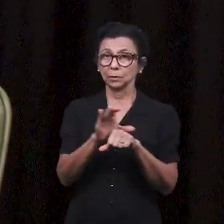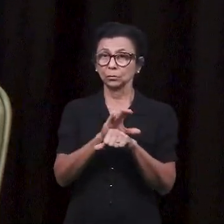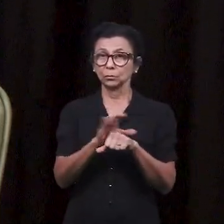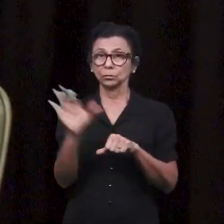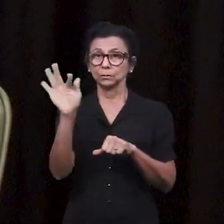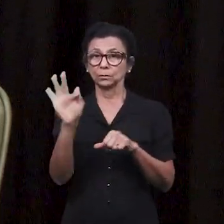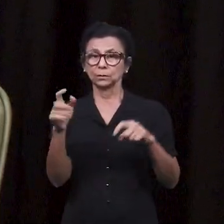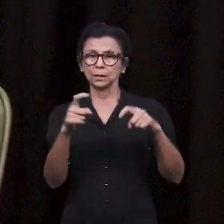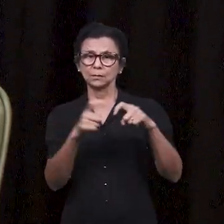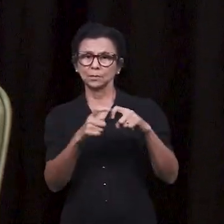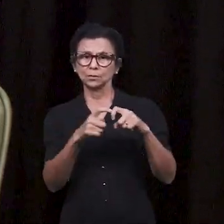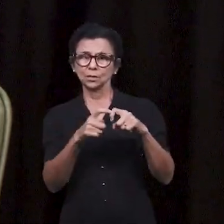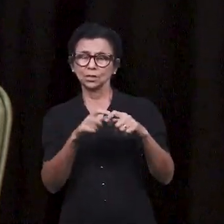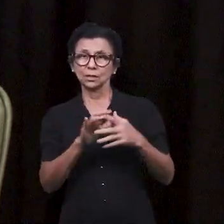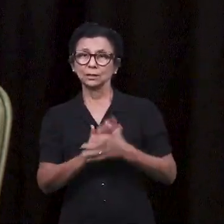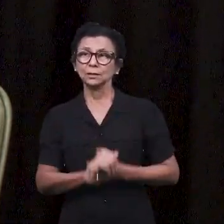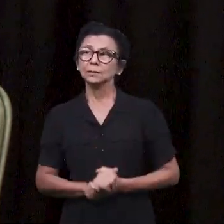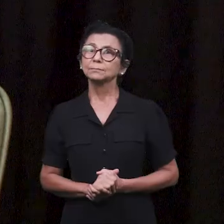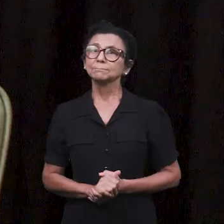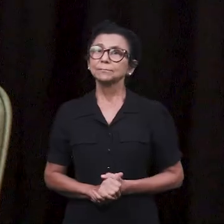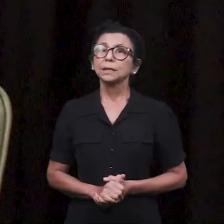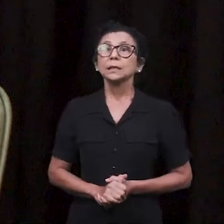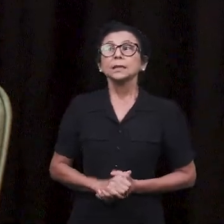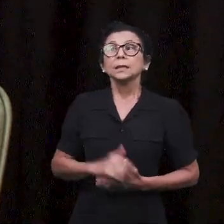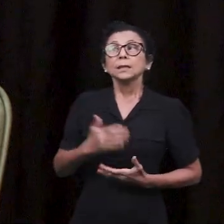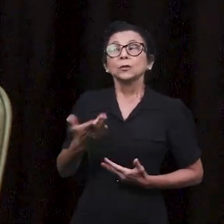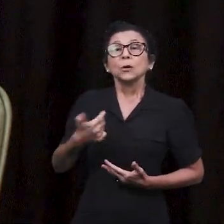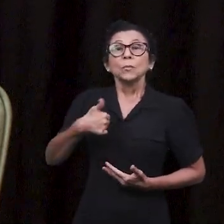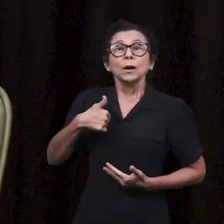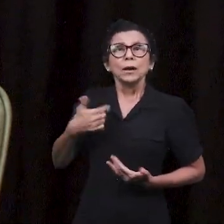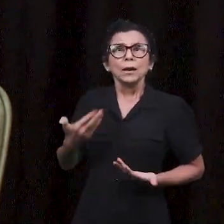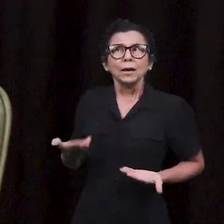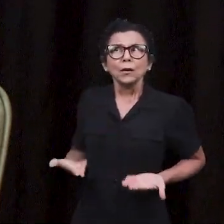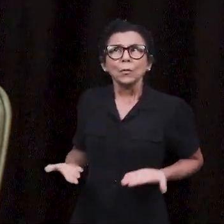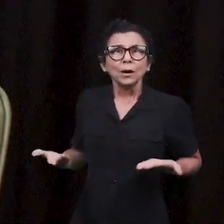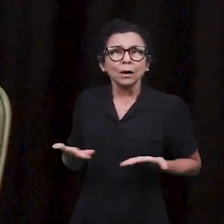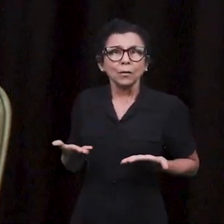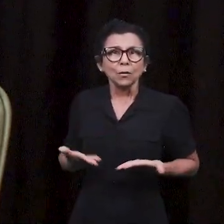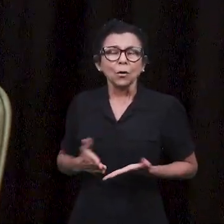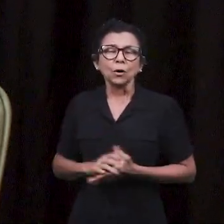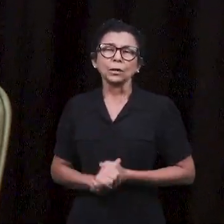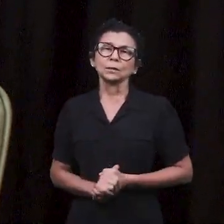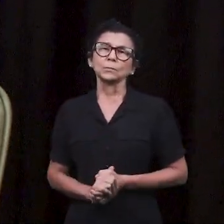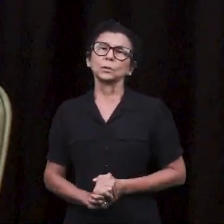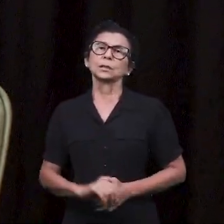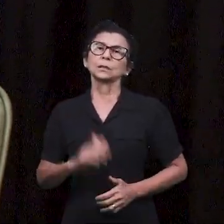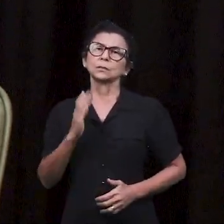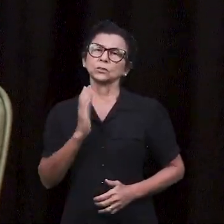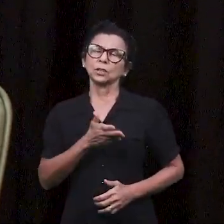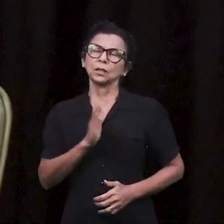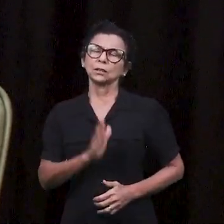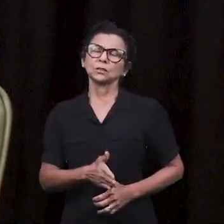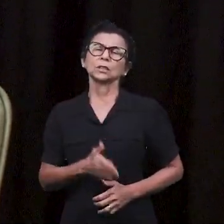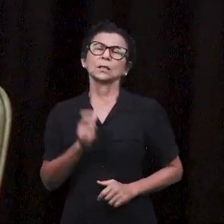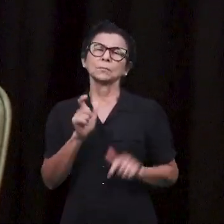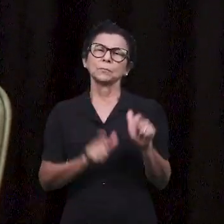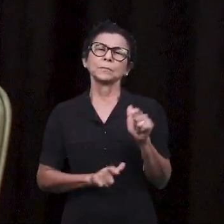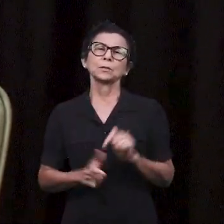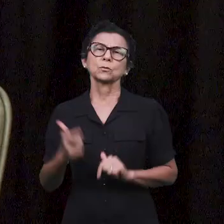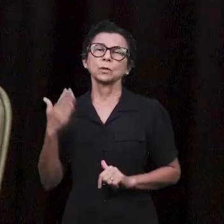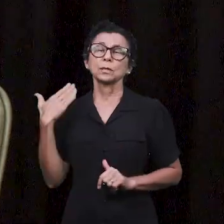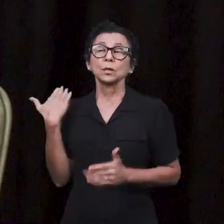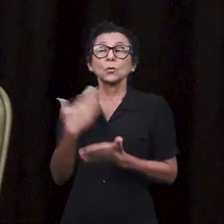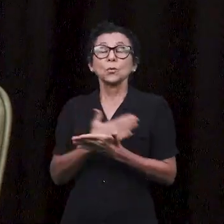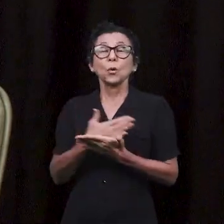vezes já fazem cursinho desde o 1º ano do ensino médio, pessoas que às vezes já têm esse desejo desde que eles eram muito jovens, já estavam se